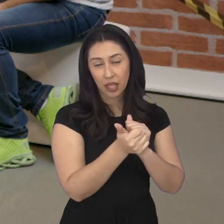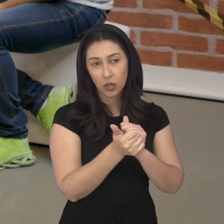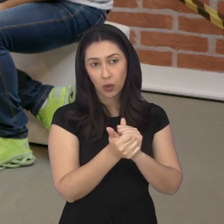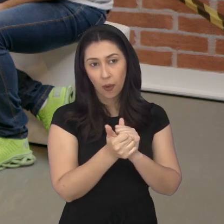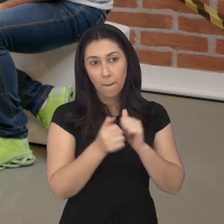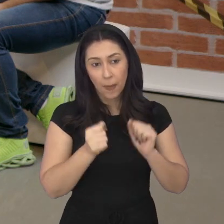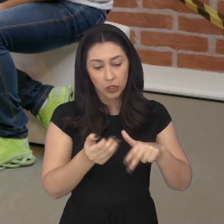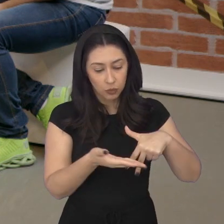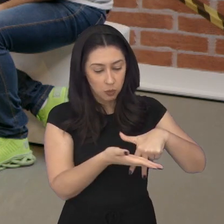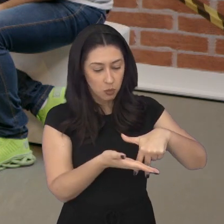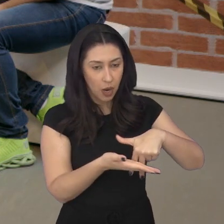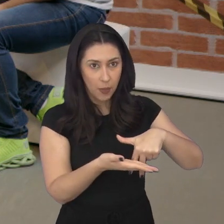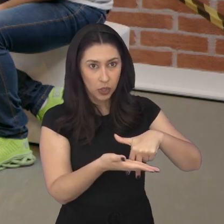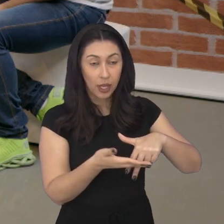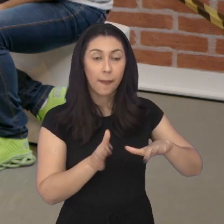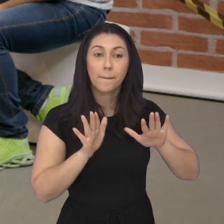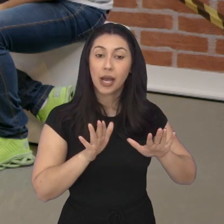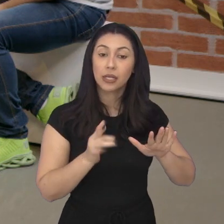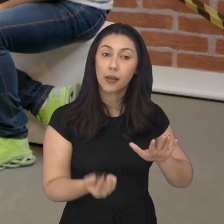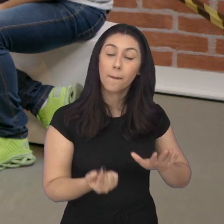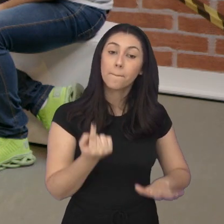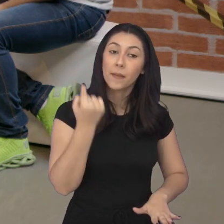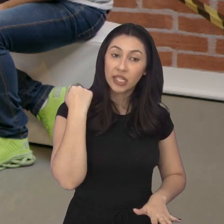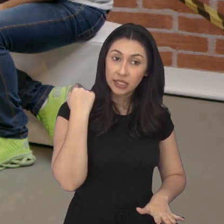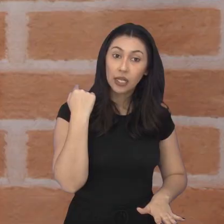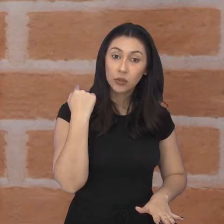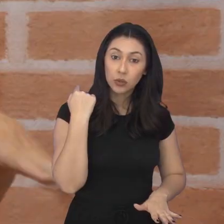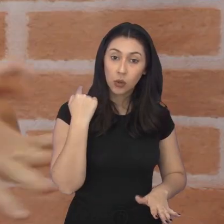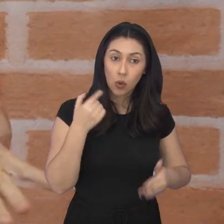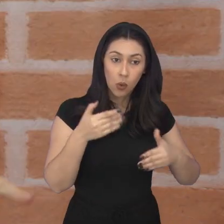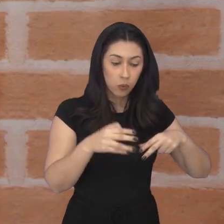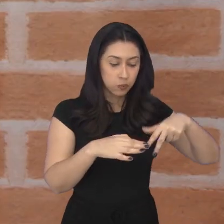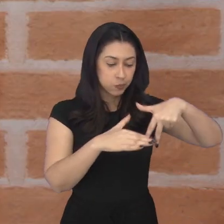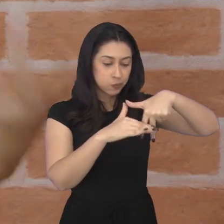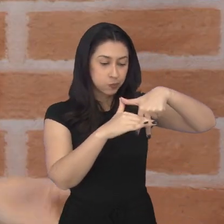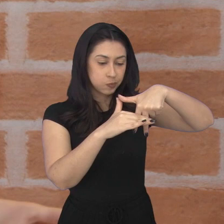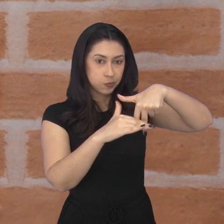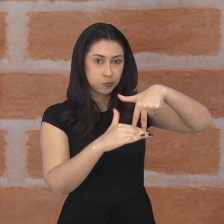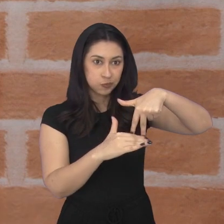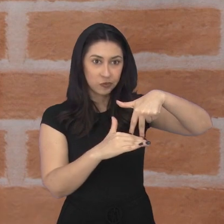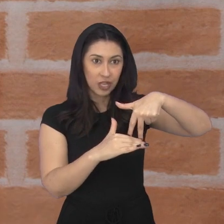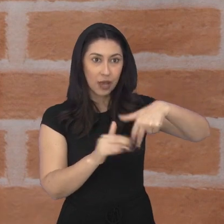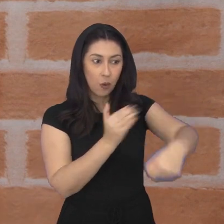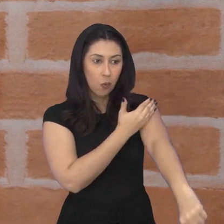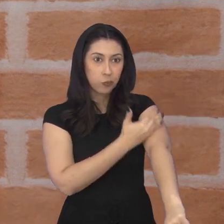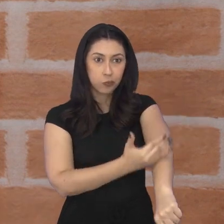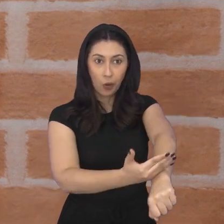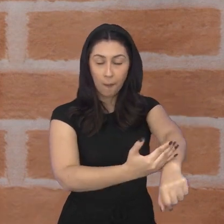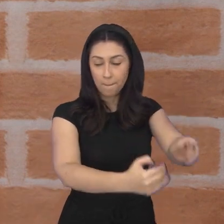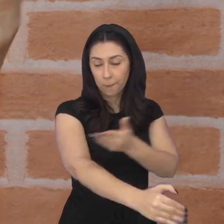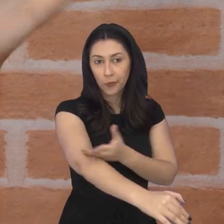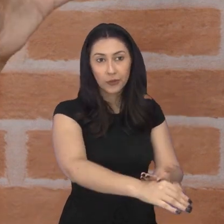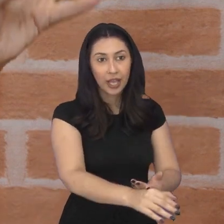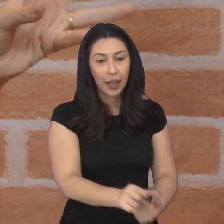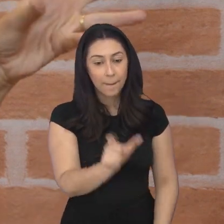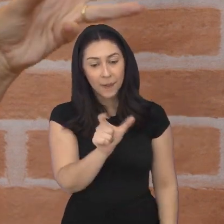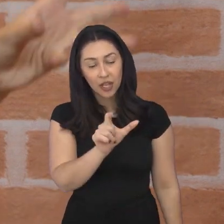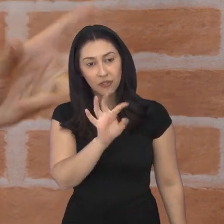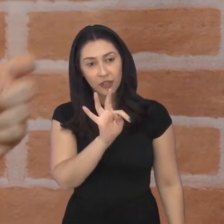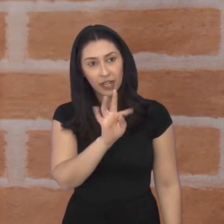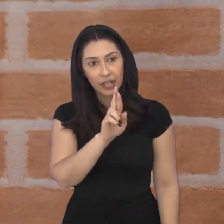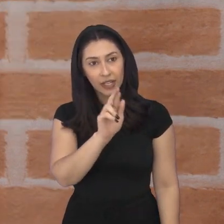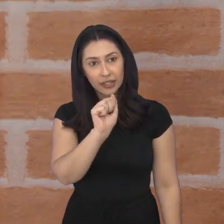bermuda. Mas antigamente, quando tinha a vestimenta do pé até o braço, se chamava traje. Então pode falar que é um